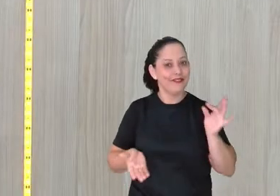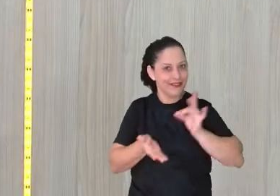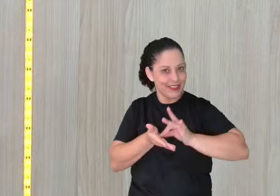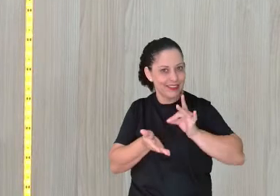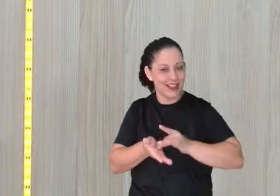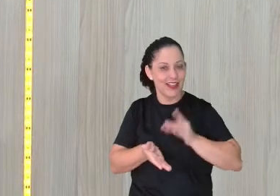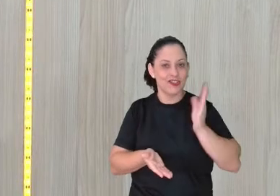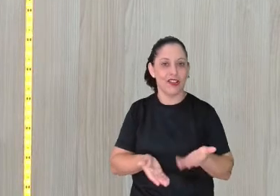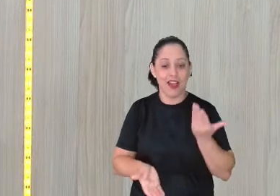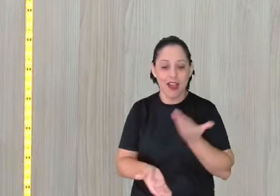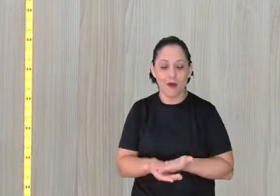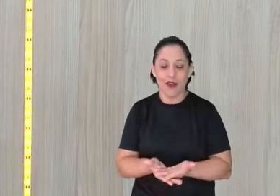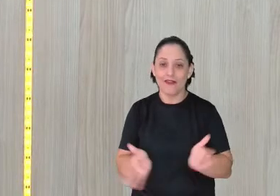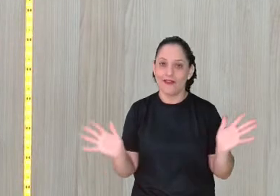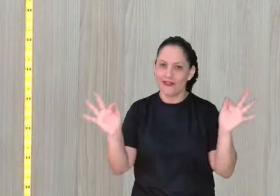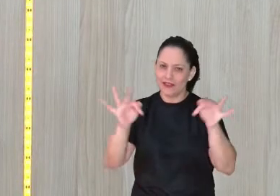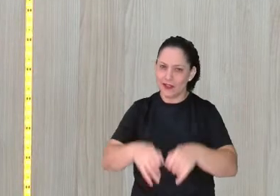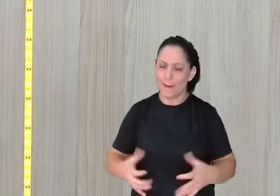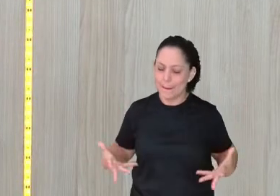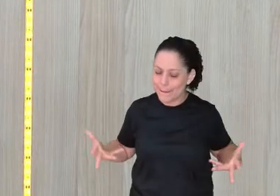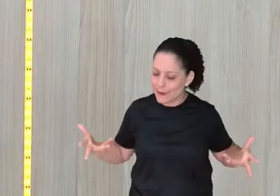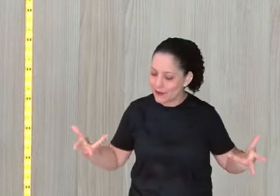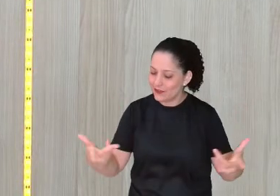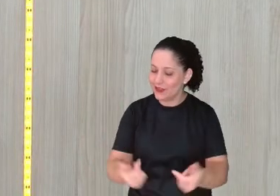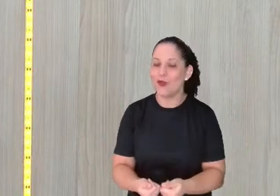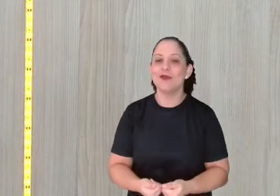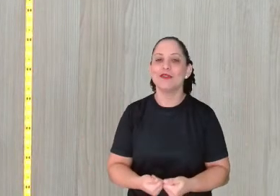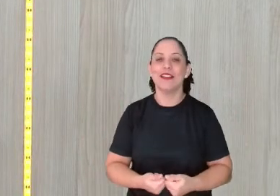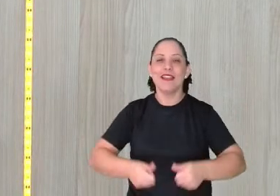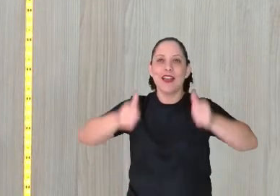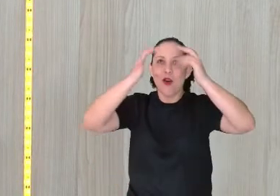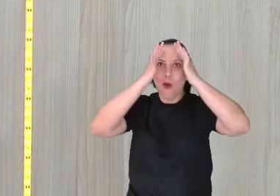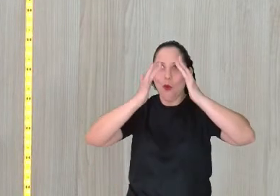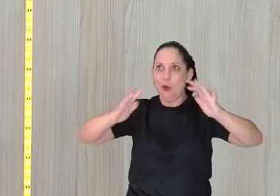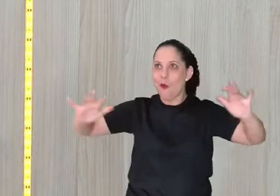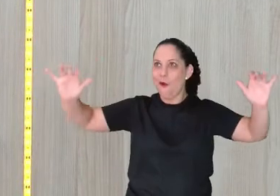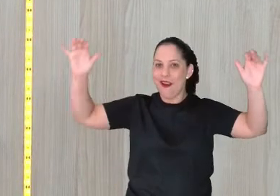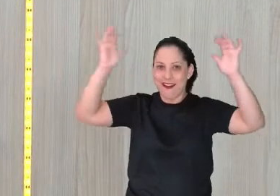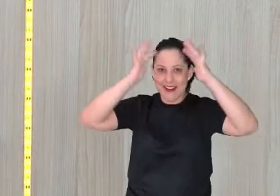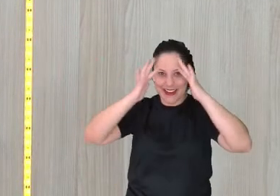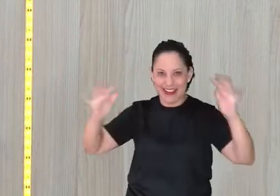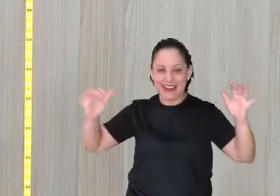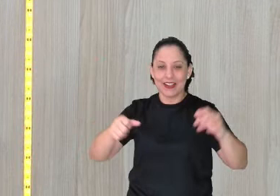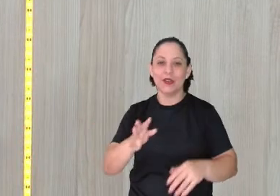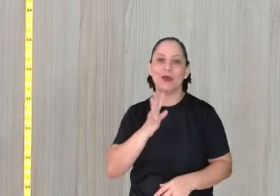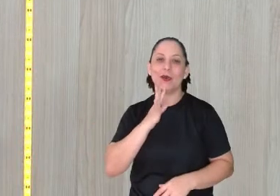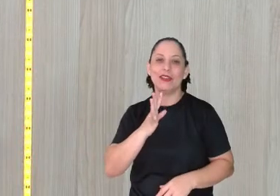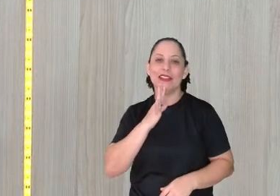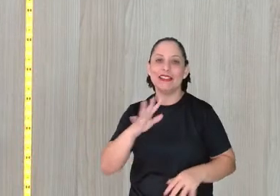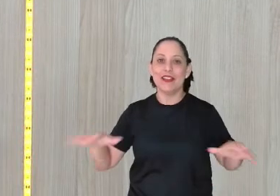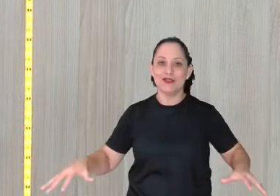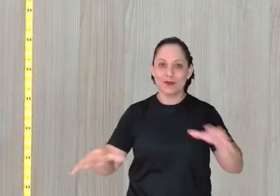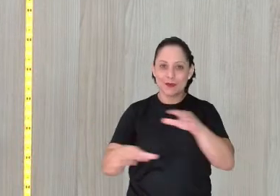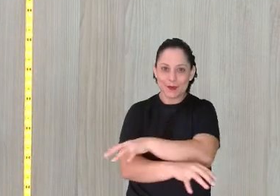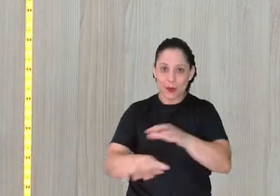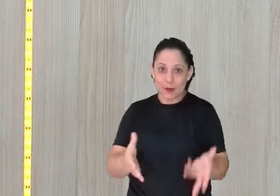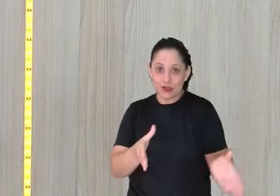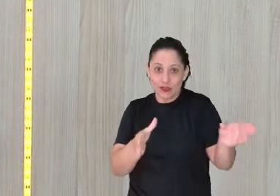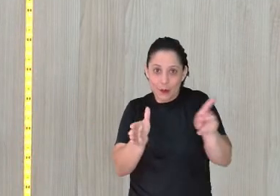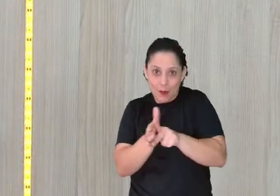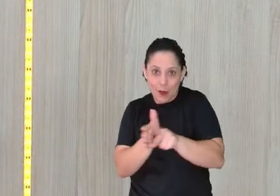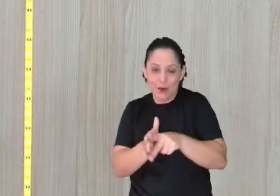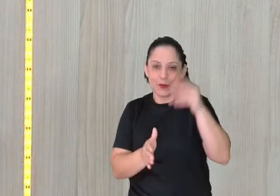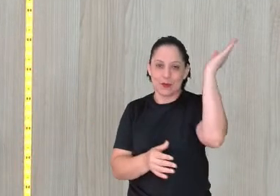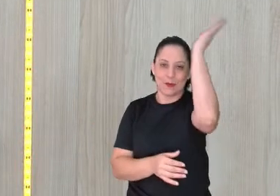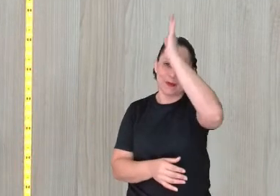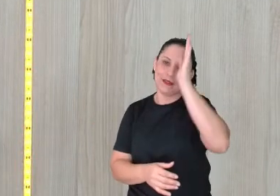chegando, não é, ao final da nossa aula, essa aula maravilhosa, essa viagem, a segunda viagem nossa pelos biomas brasileiros, né? Então, eu acho que